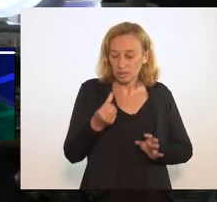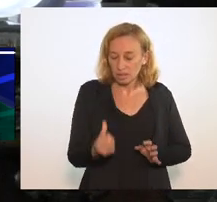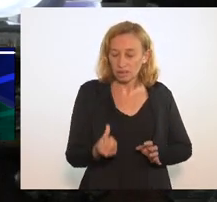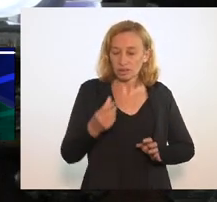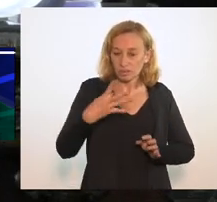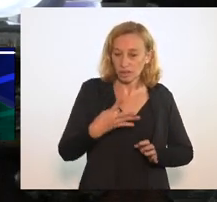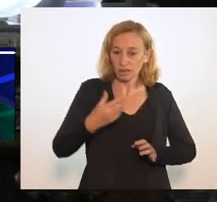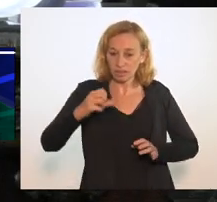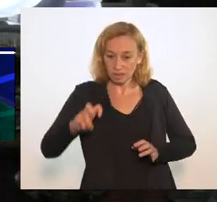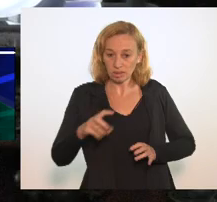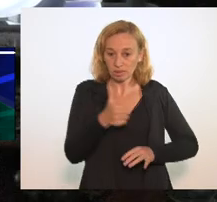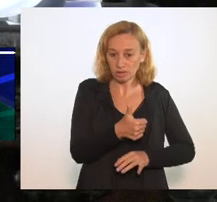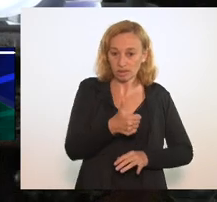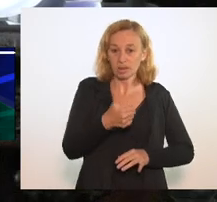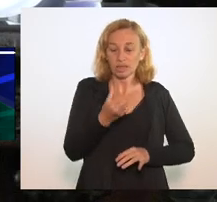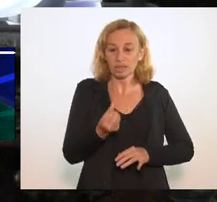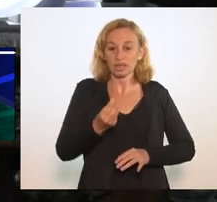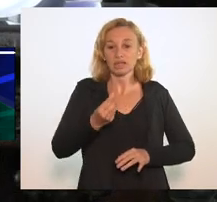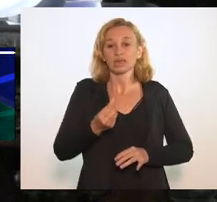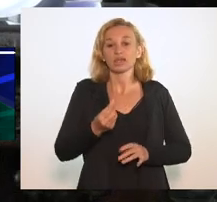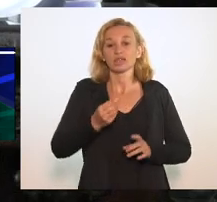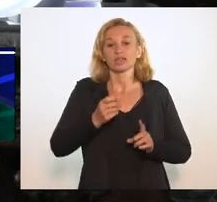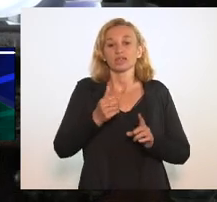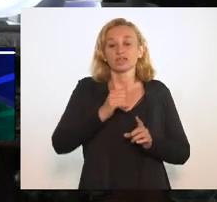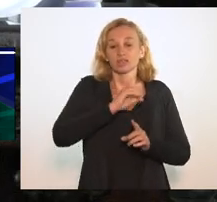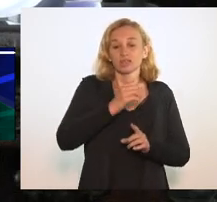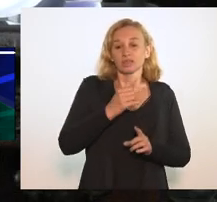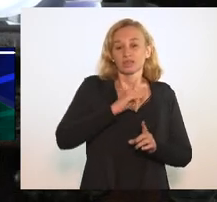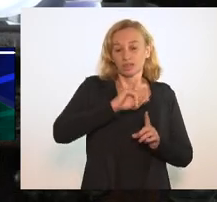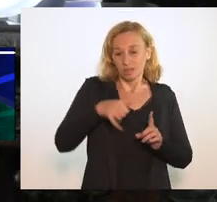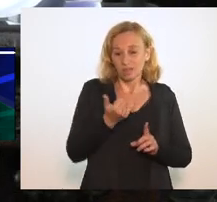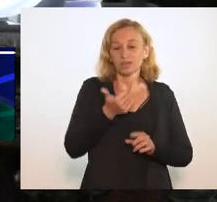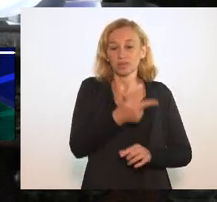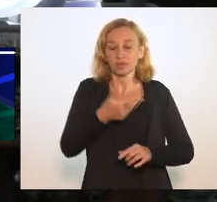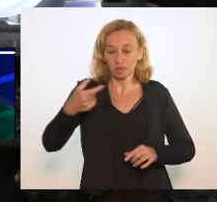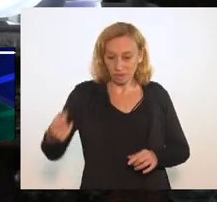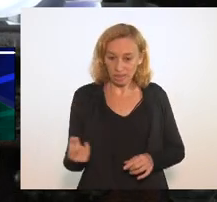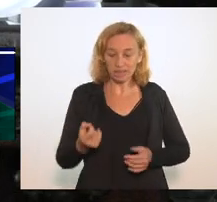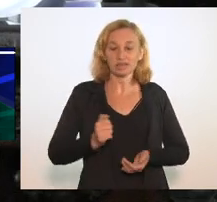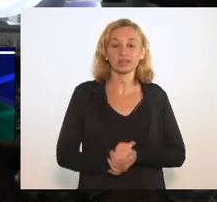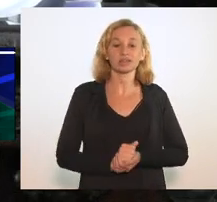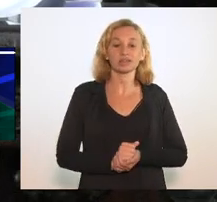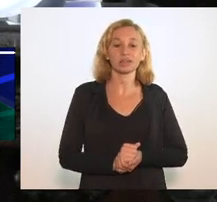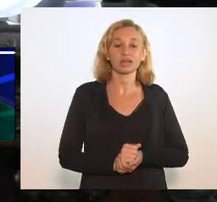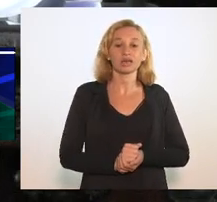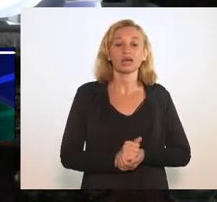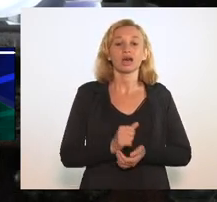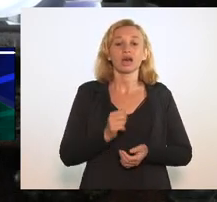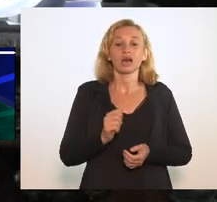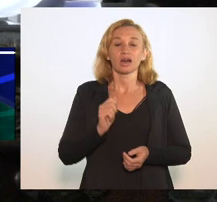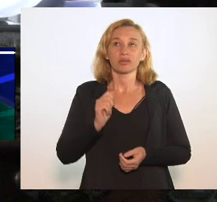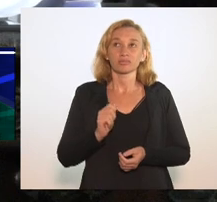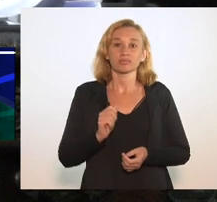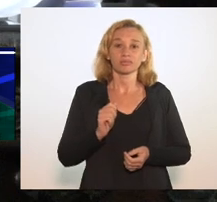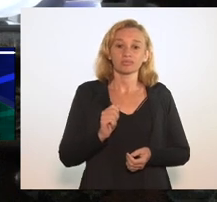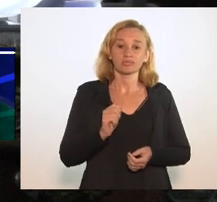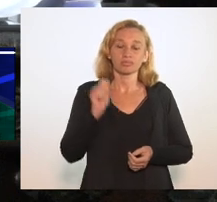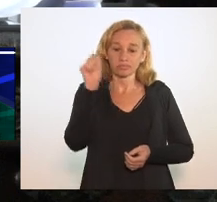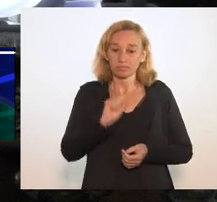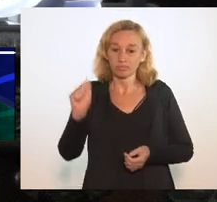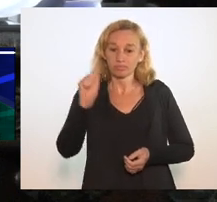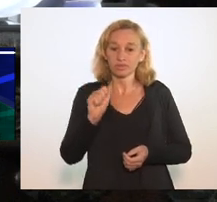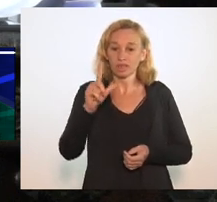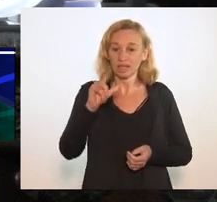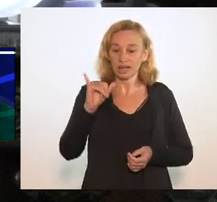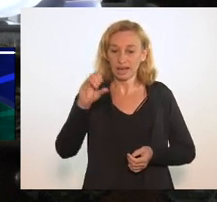janeiro de 2010, incluindo no calendário oficial do Estado do Rio de Janeiro, agosto lilás, mês de prevenção e combate à violência contra a mulher, a